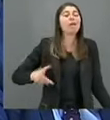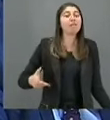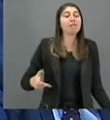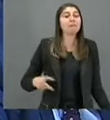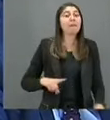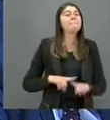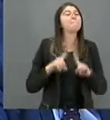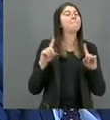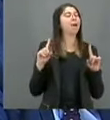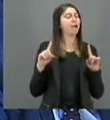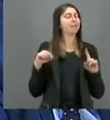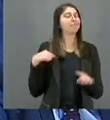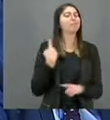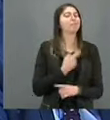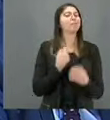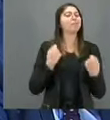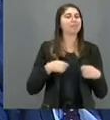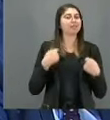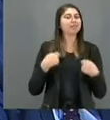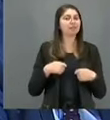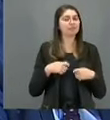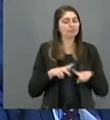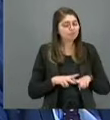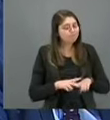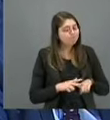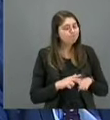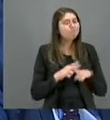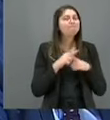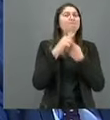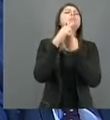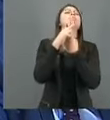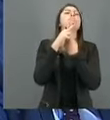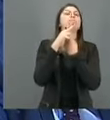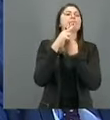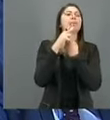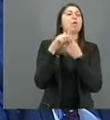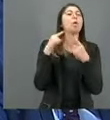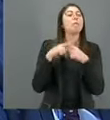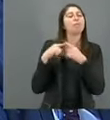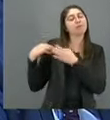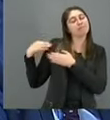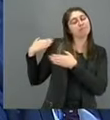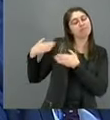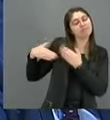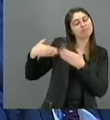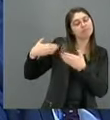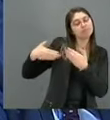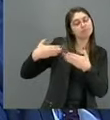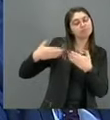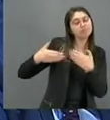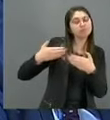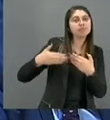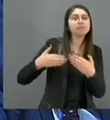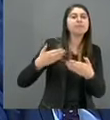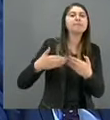Mas nós precisamos reparar todo um processo de